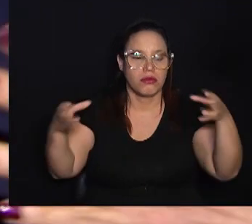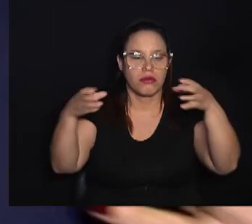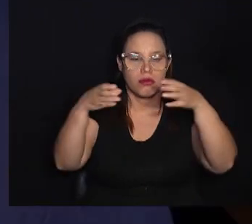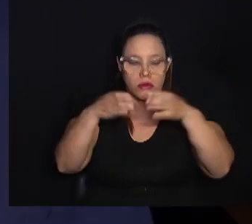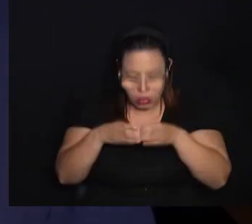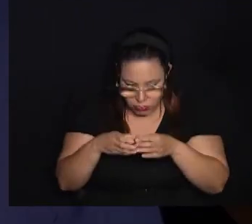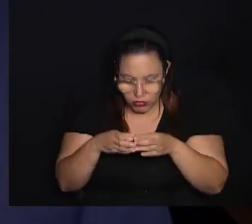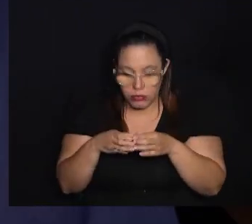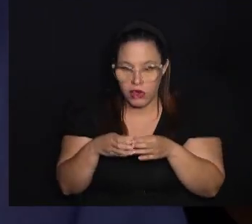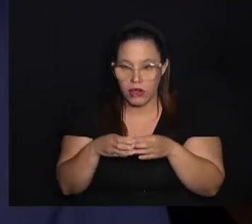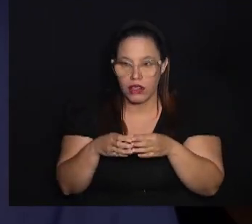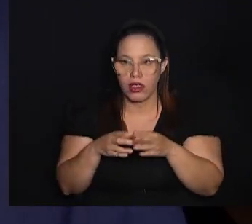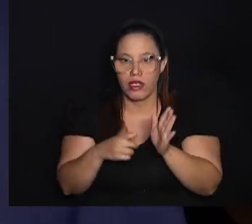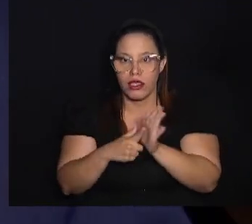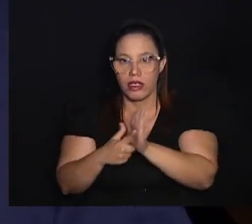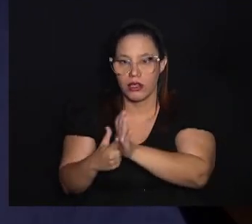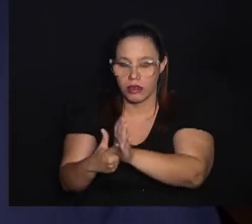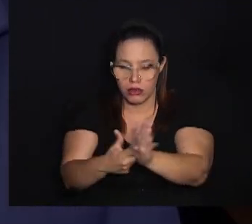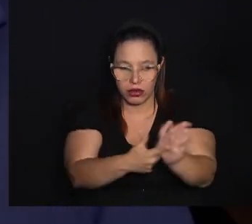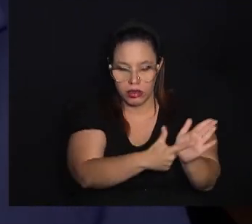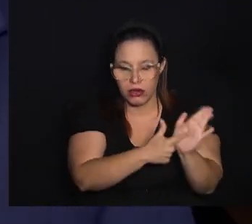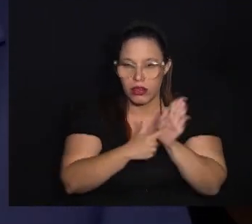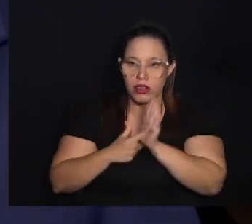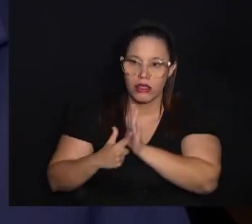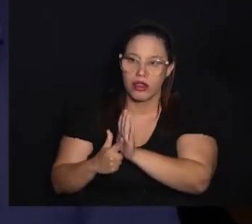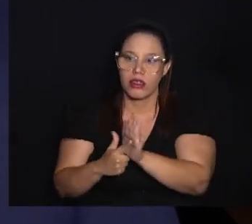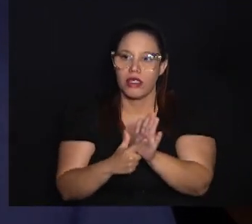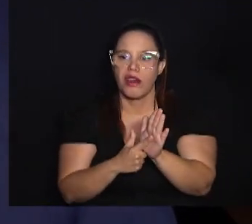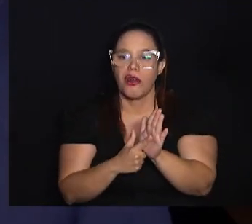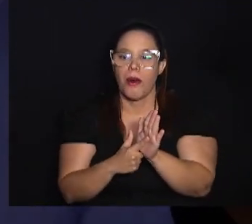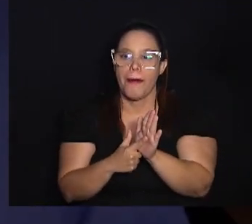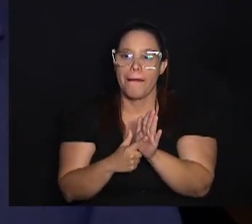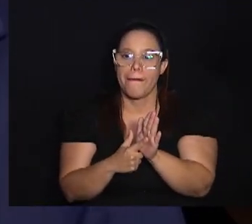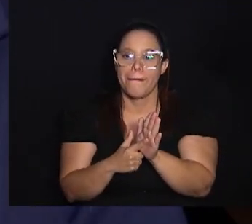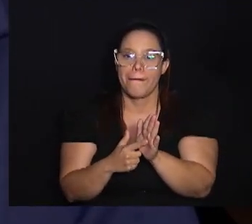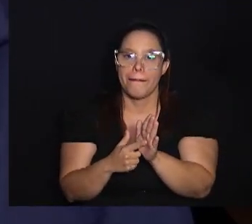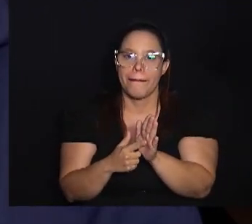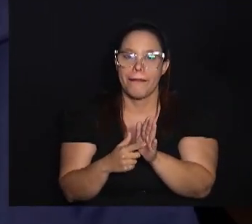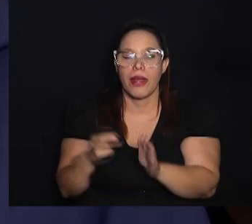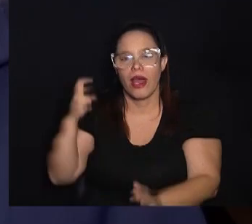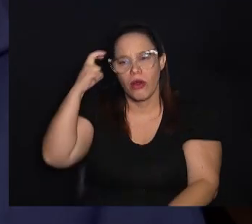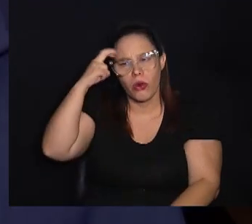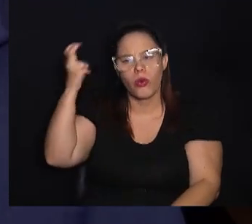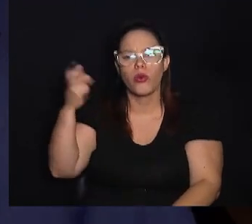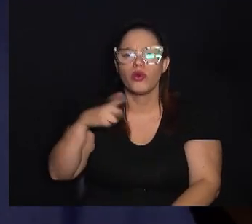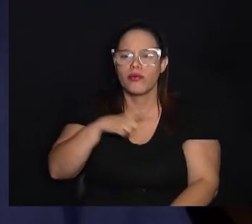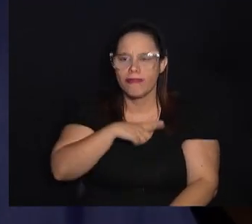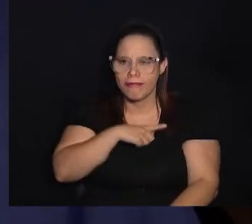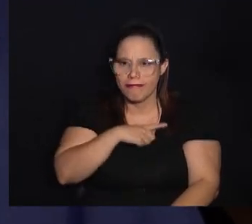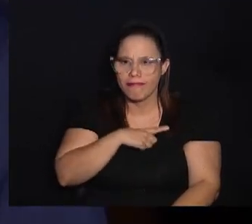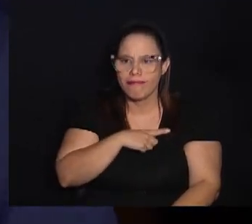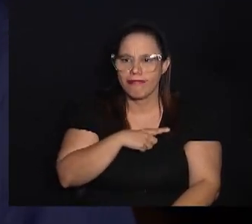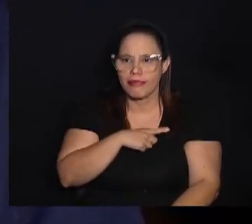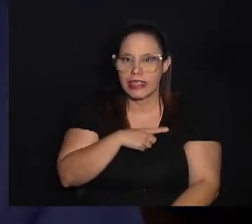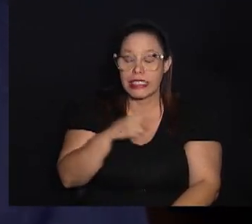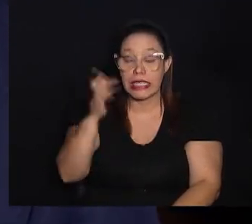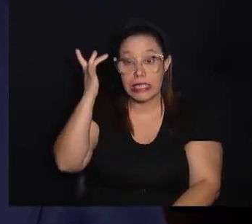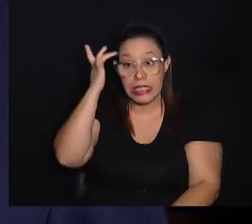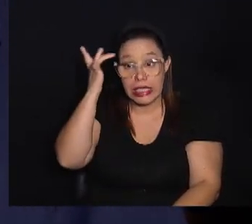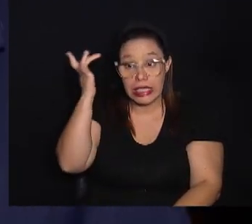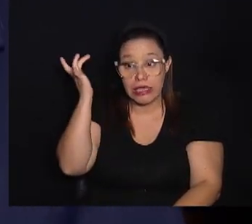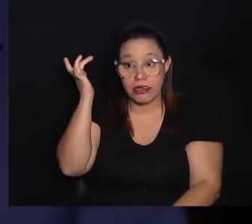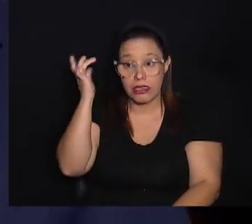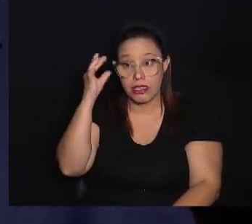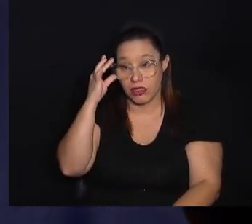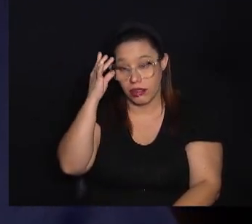estar mostrando um pouquinho toda a potência que é a cultura, e aqui era um lugar fácil para as pessoas estarem. Eu acho que esse